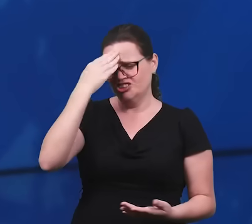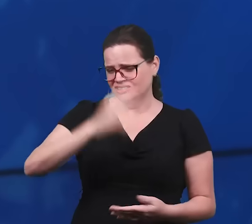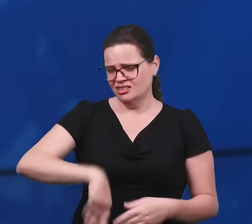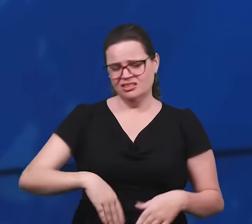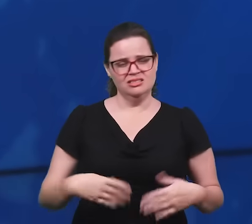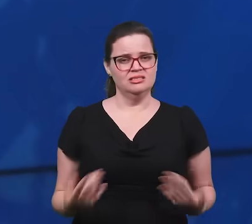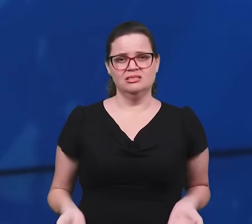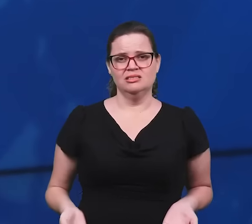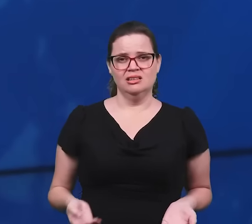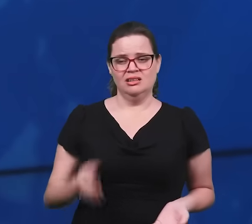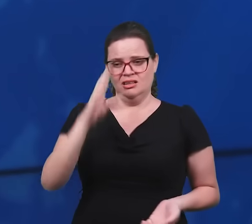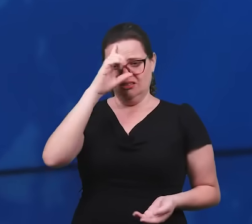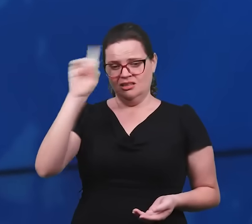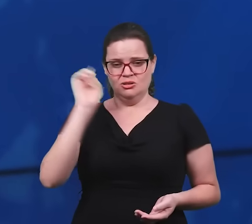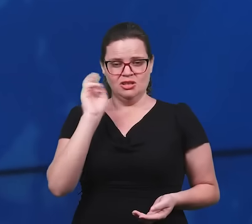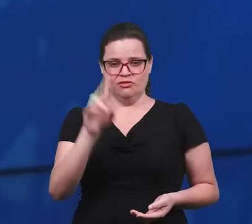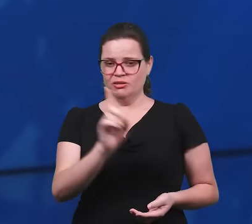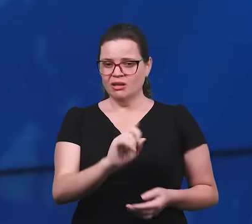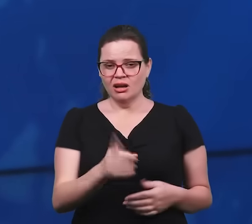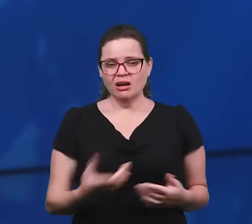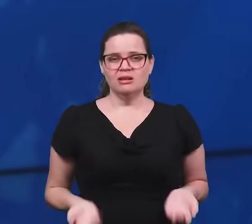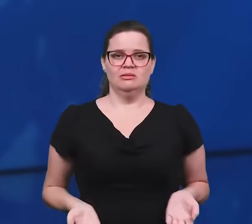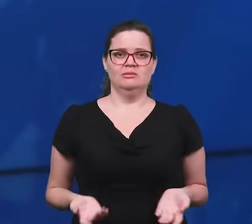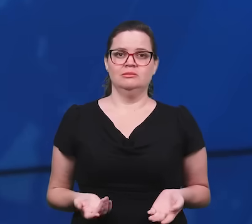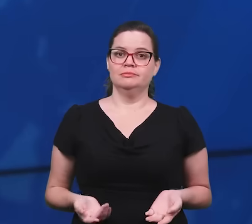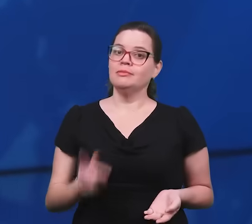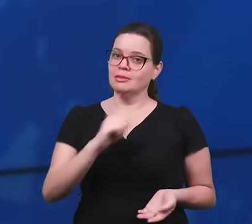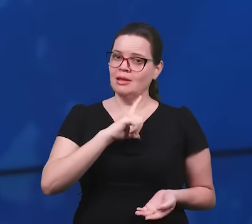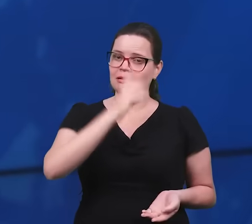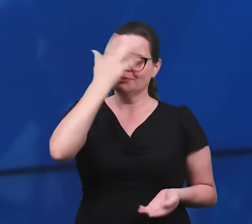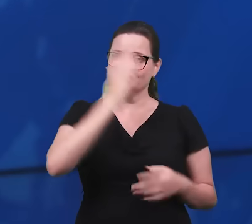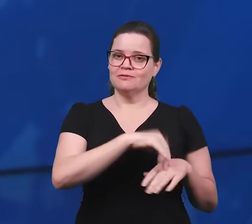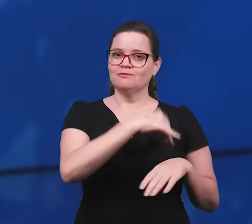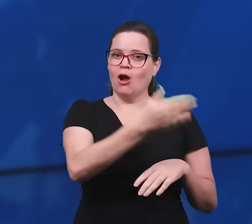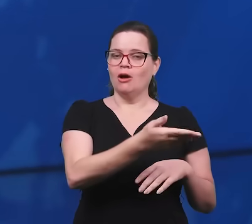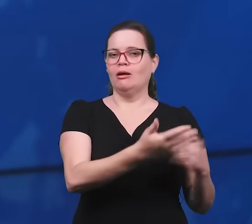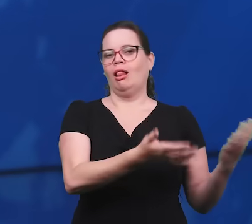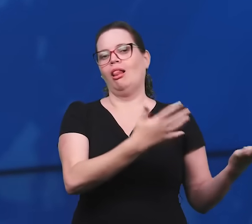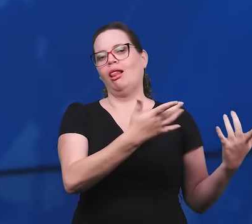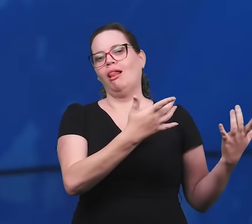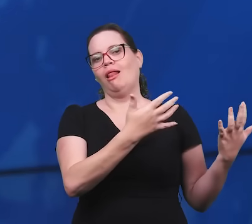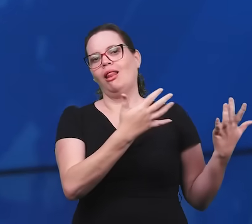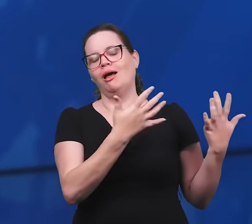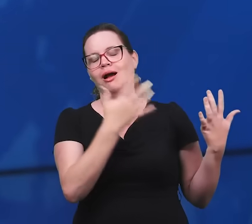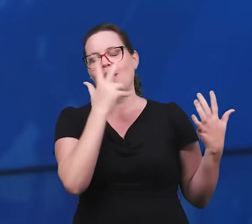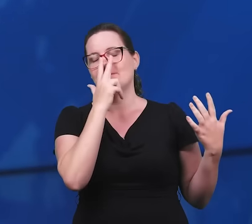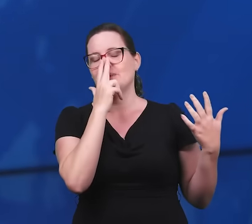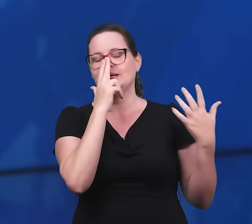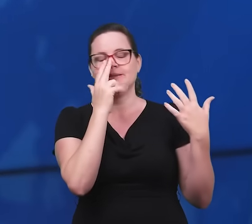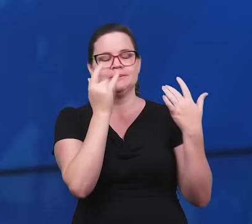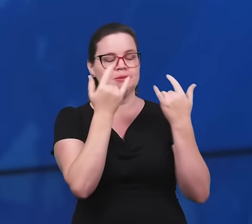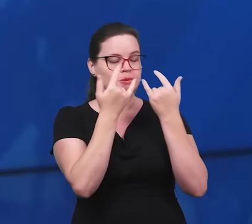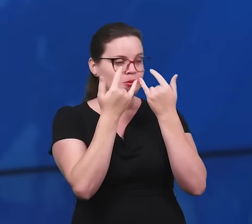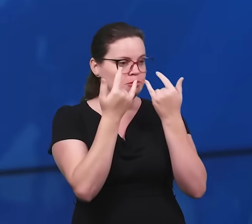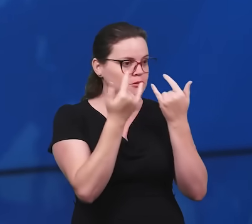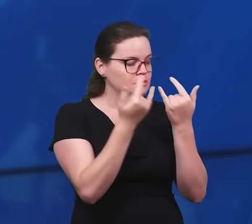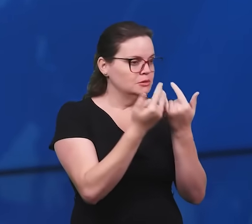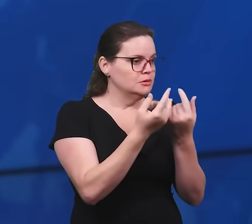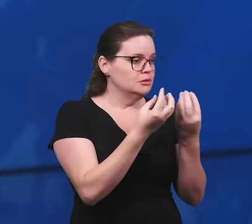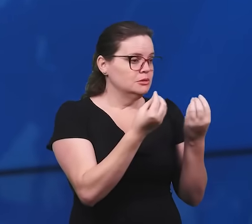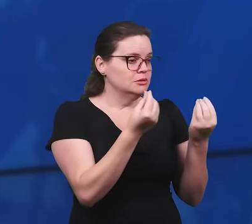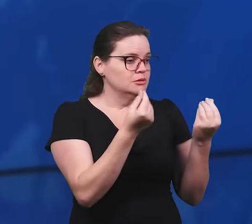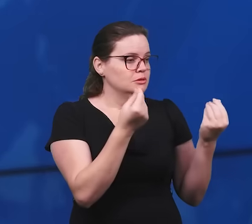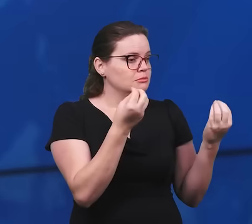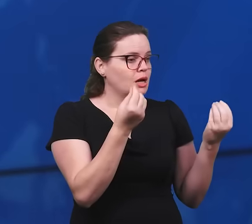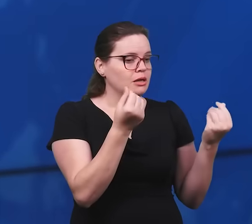te ouvir. Pare de gritar. E o mundo nos cerca com várias distrações